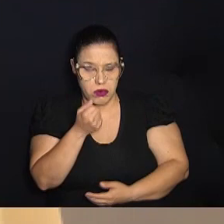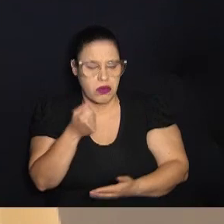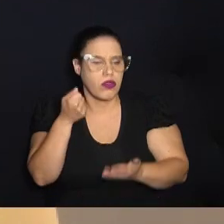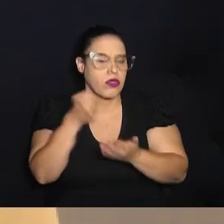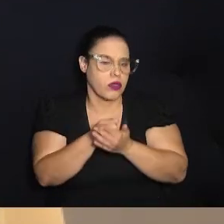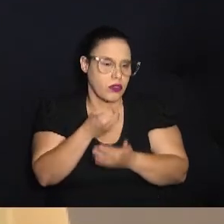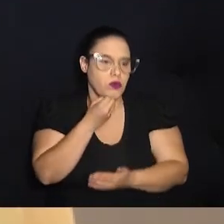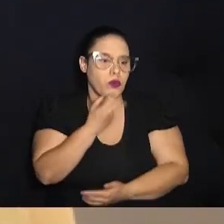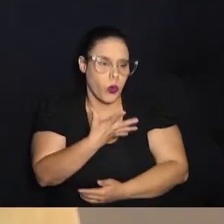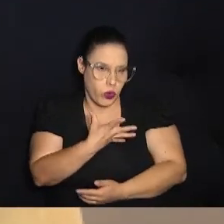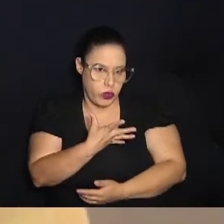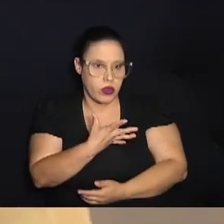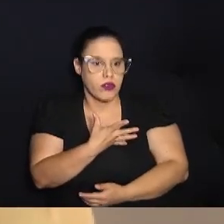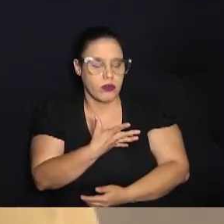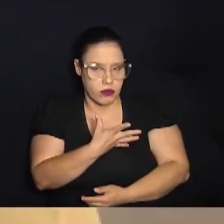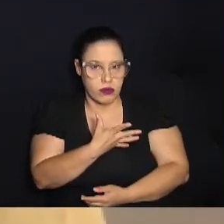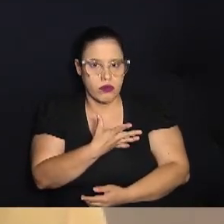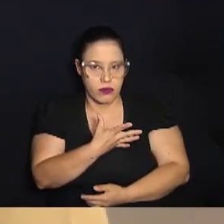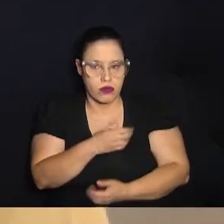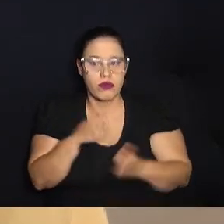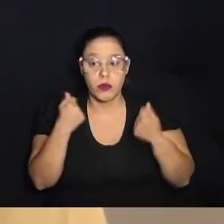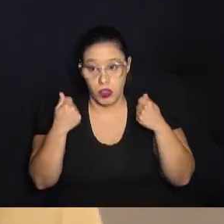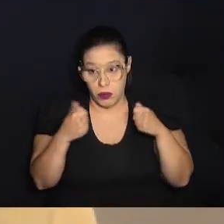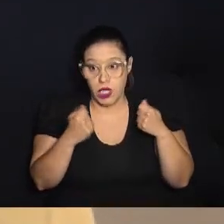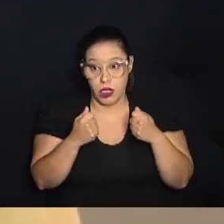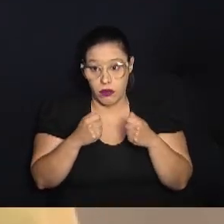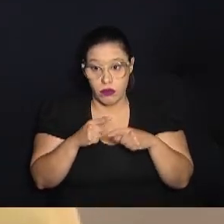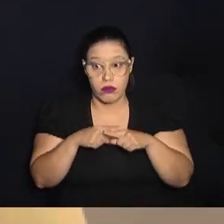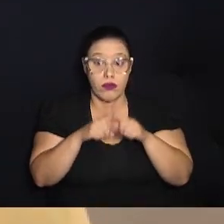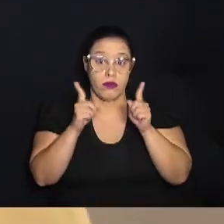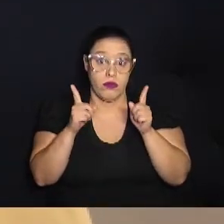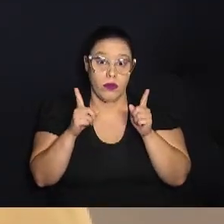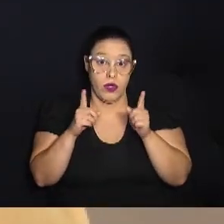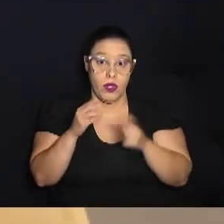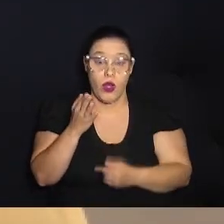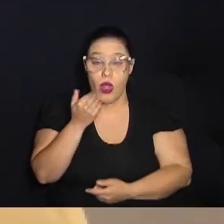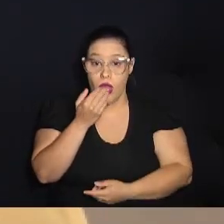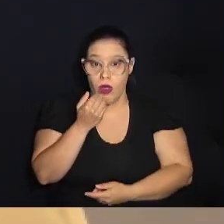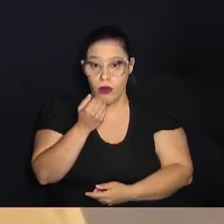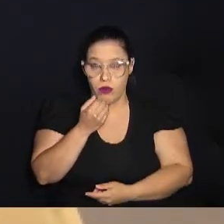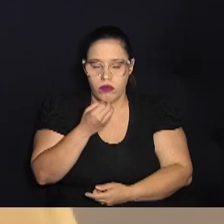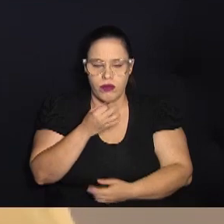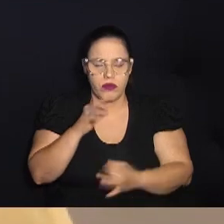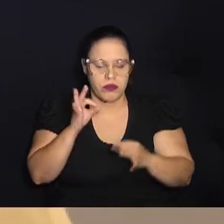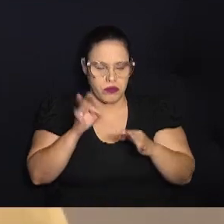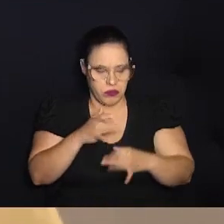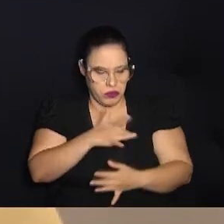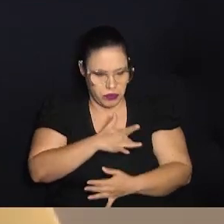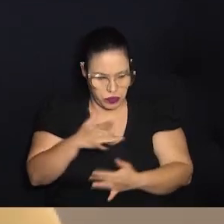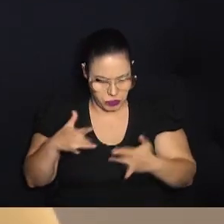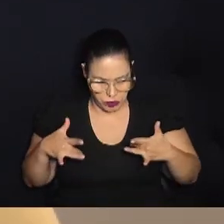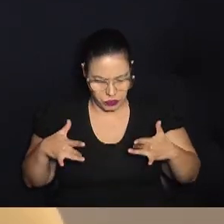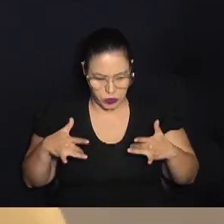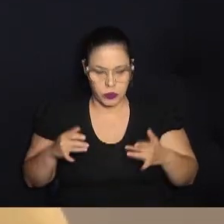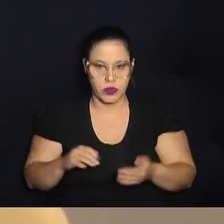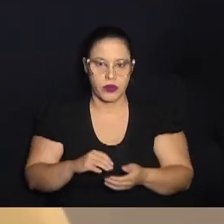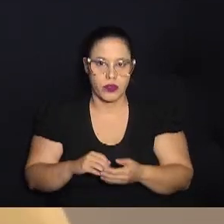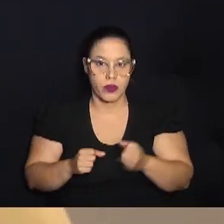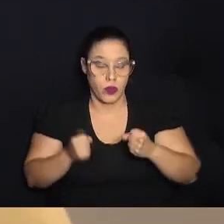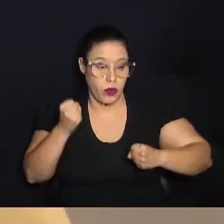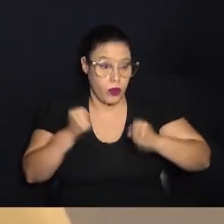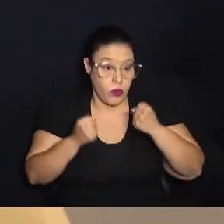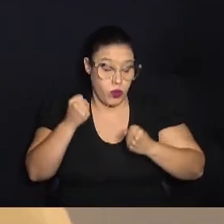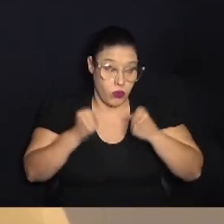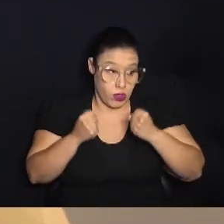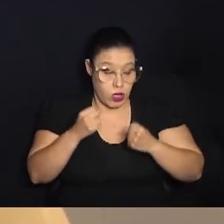seja suficiente para repor todas as nossas necessidades. Mas que uma nutrição saudável é fundamental, é como se você tivesse um